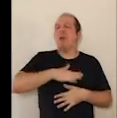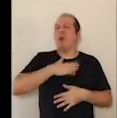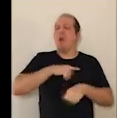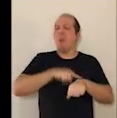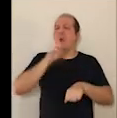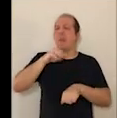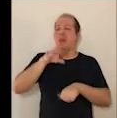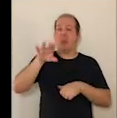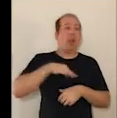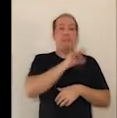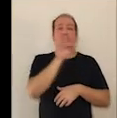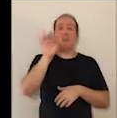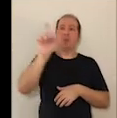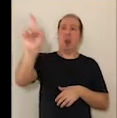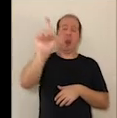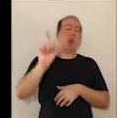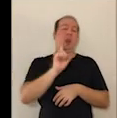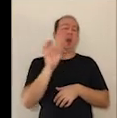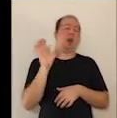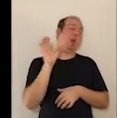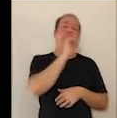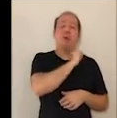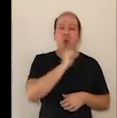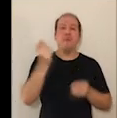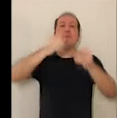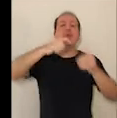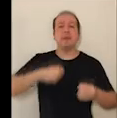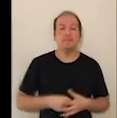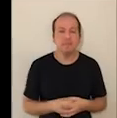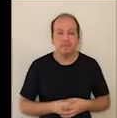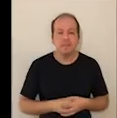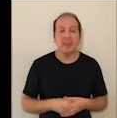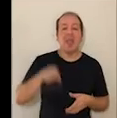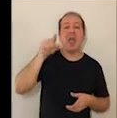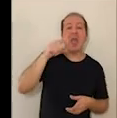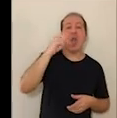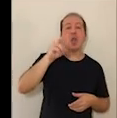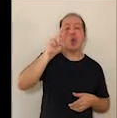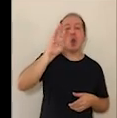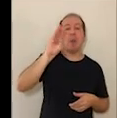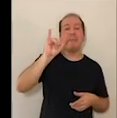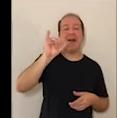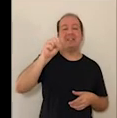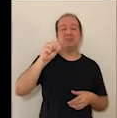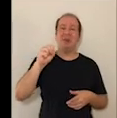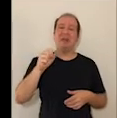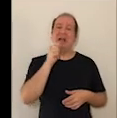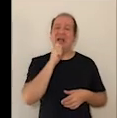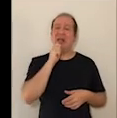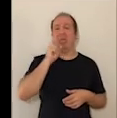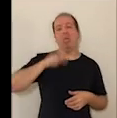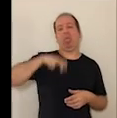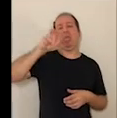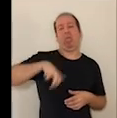momento. Mosca sai e volta rapidamente. Uau, voltei. É o senhor Corbaccio. Não ter forças para subir